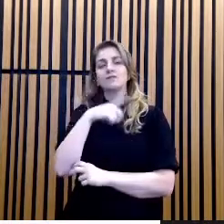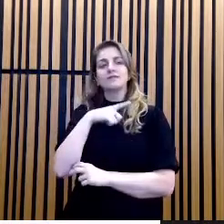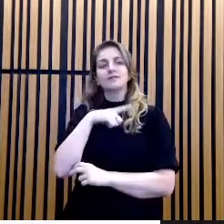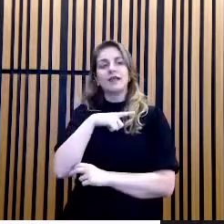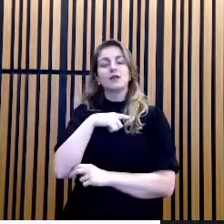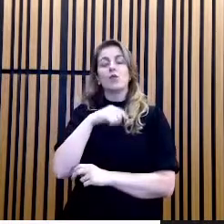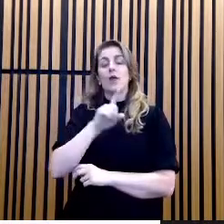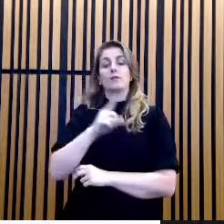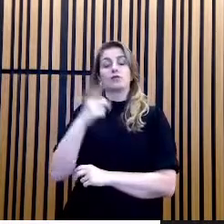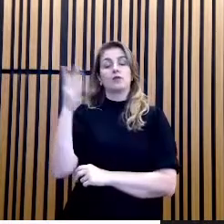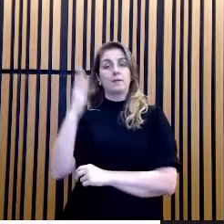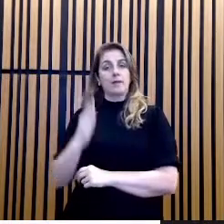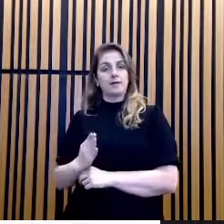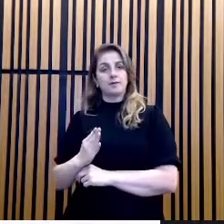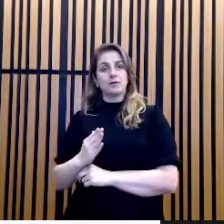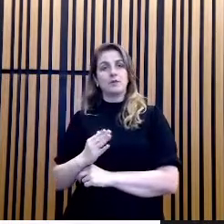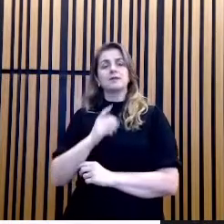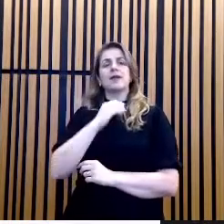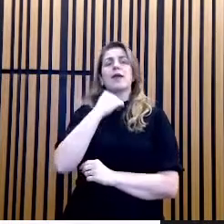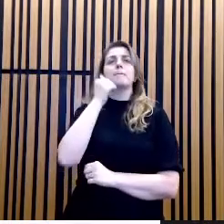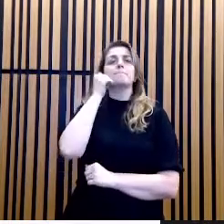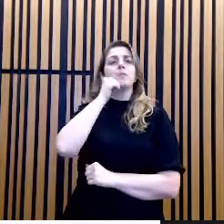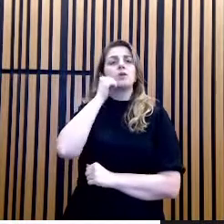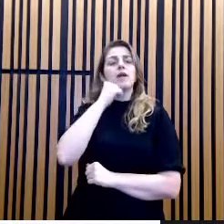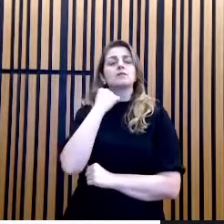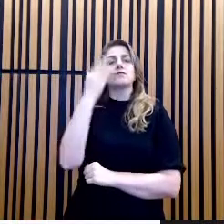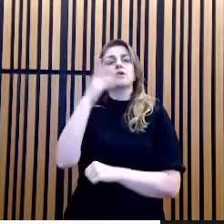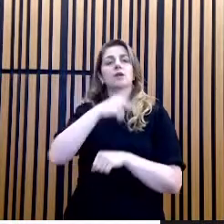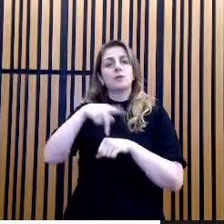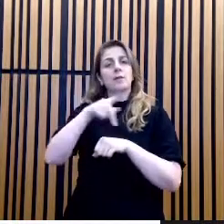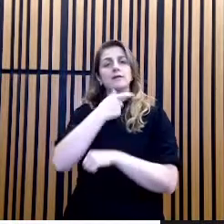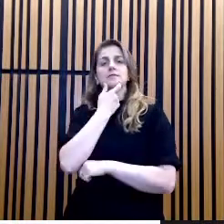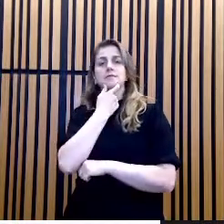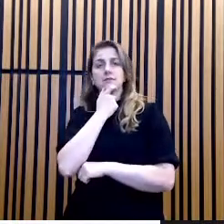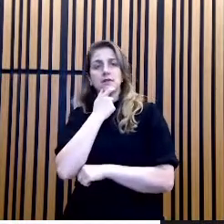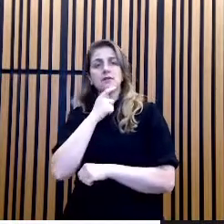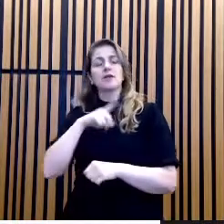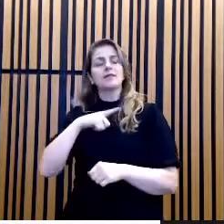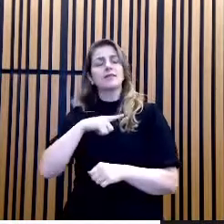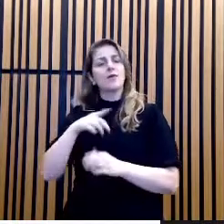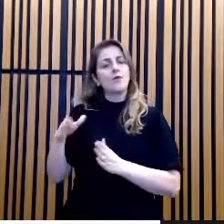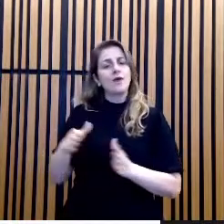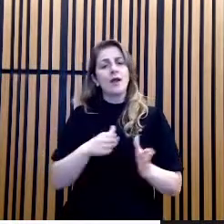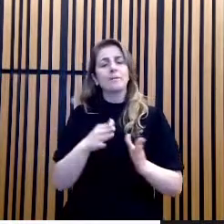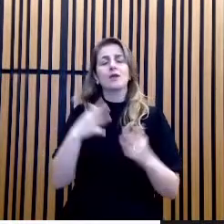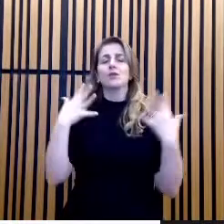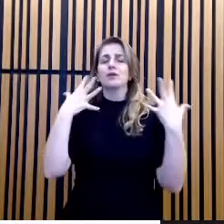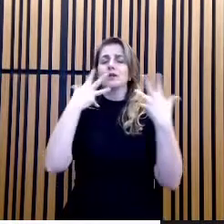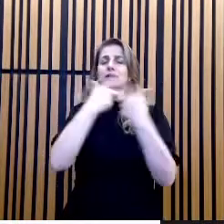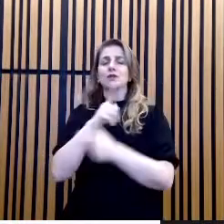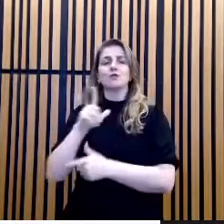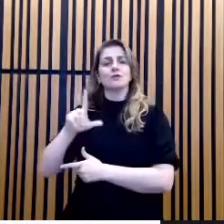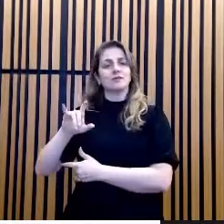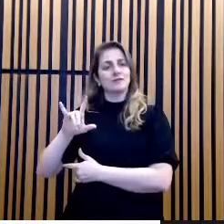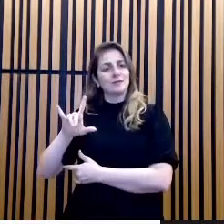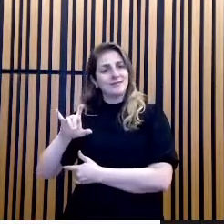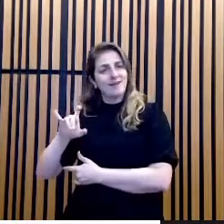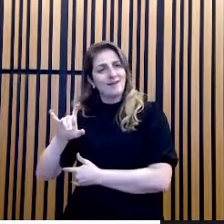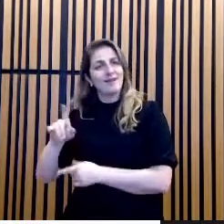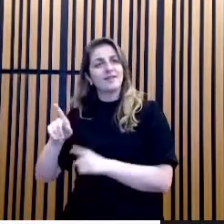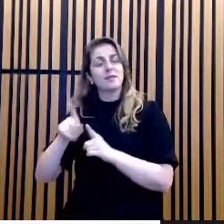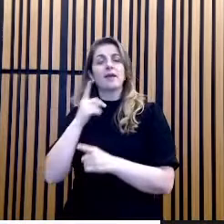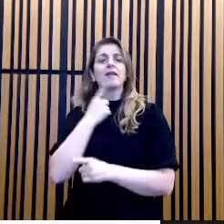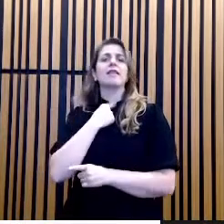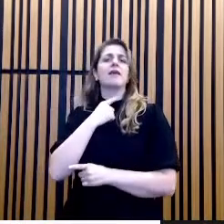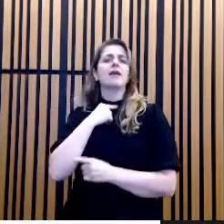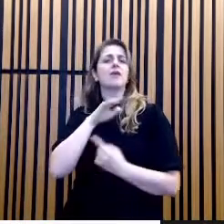as brasileiras, que são mulheres que estão fazendo um caminho lindo no Instagram, que seria legal a